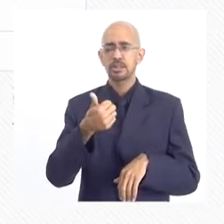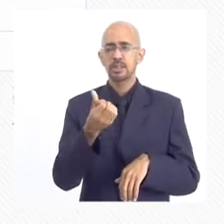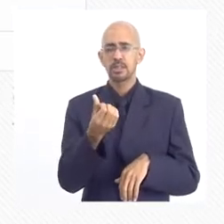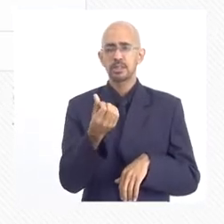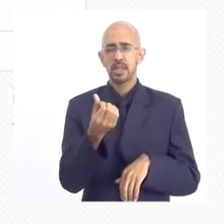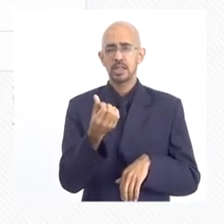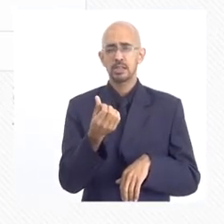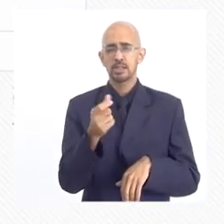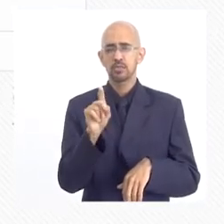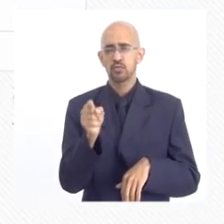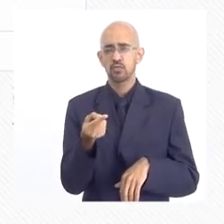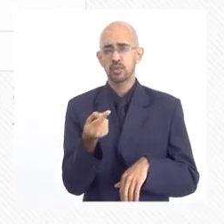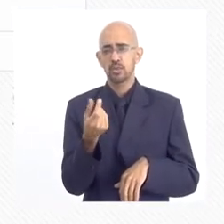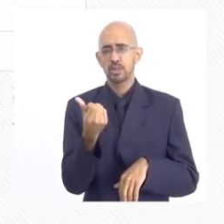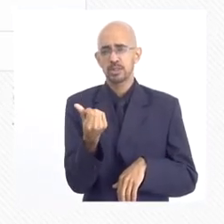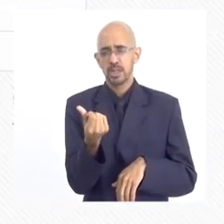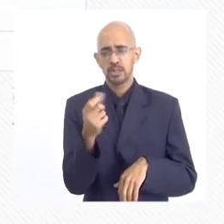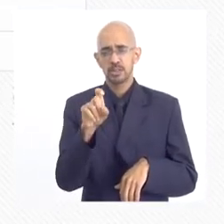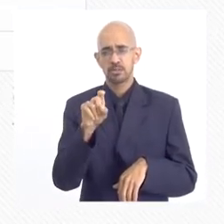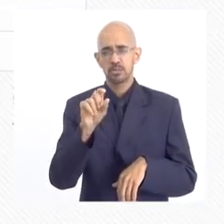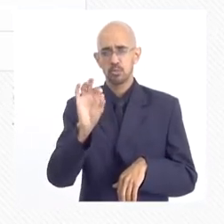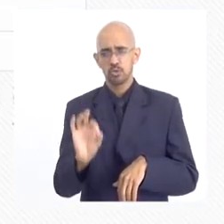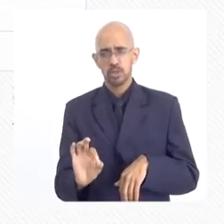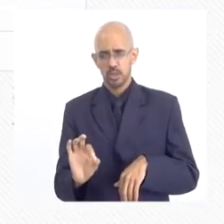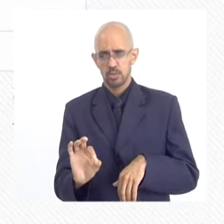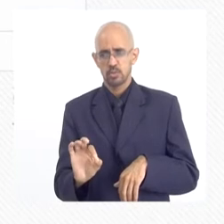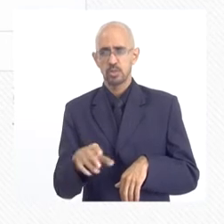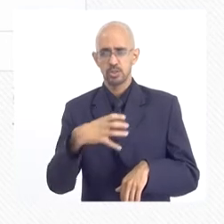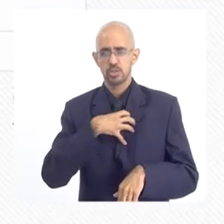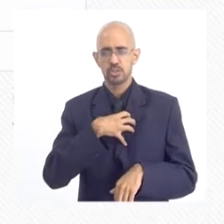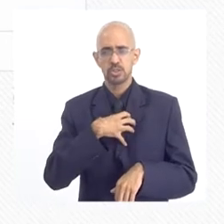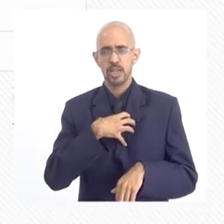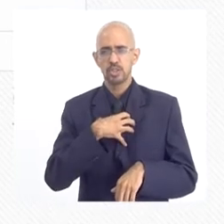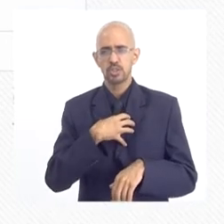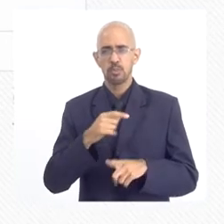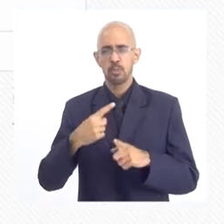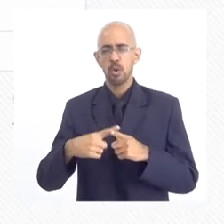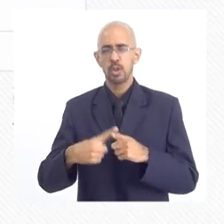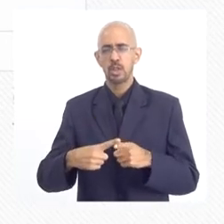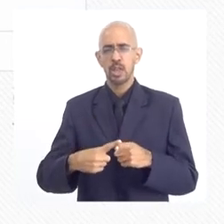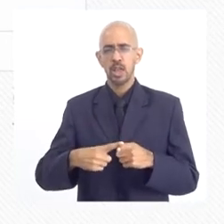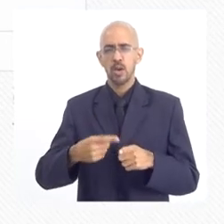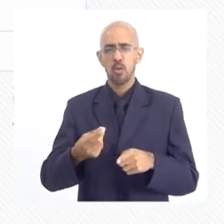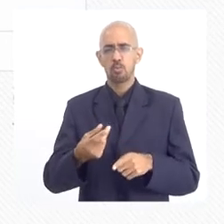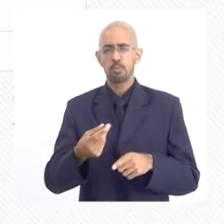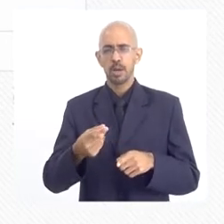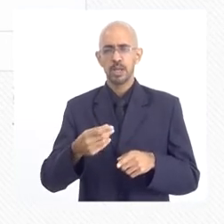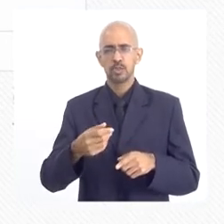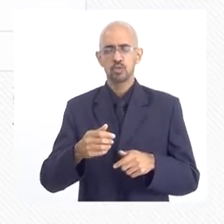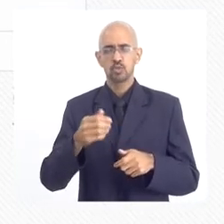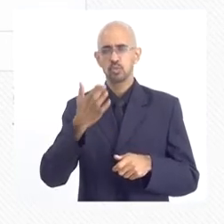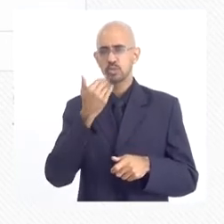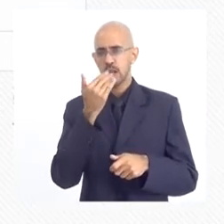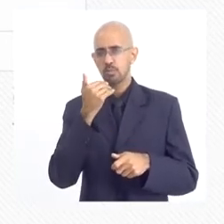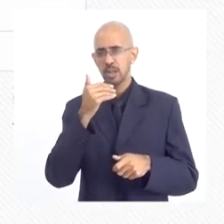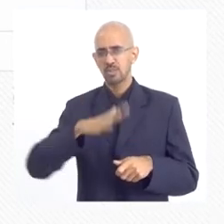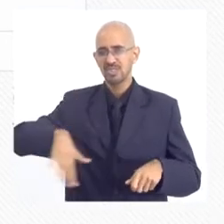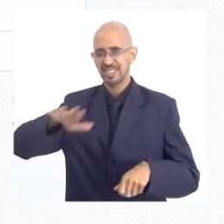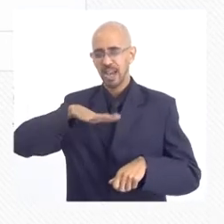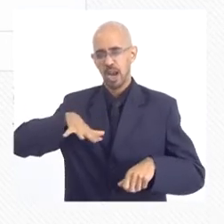16,6%. Isso é, é sentido, porque o preço das commodities aumentou muito, e isso gerou